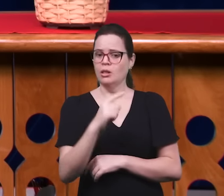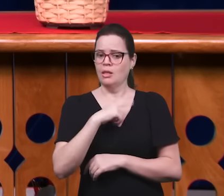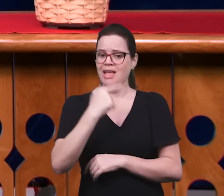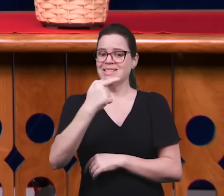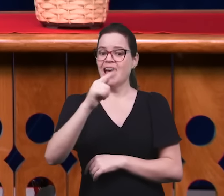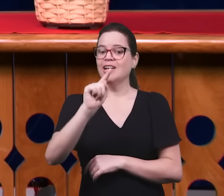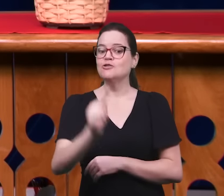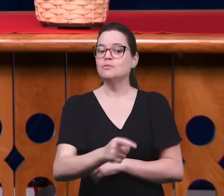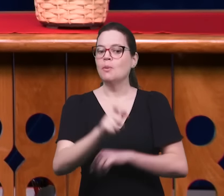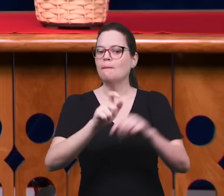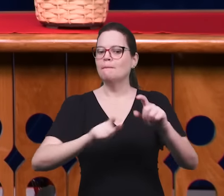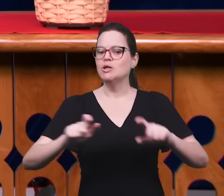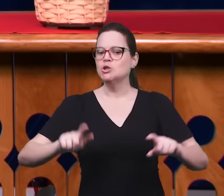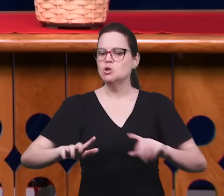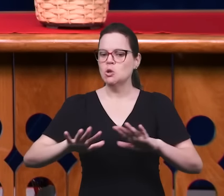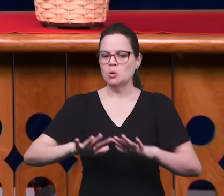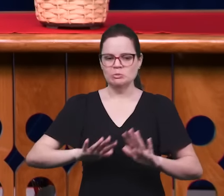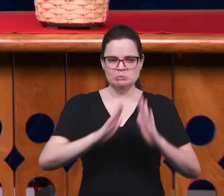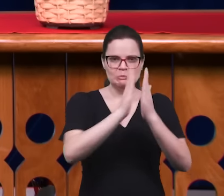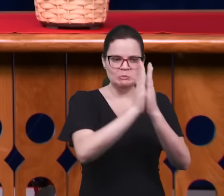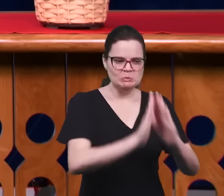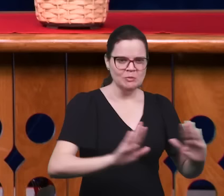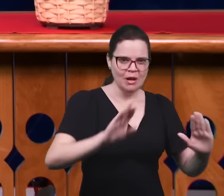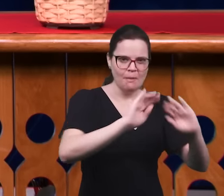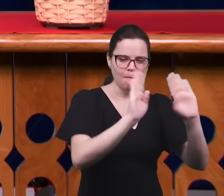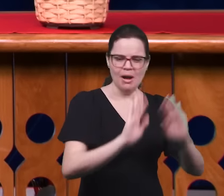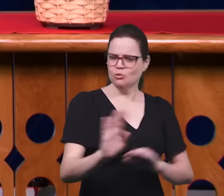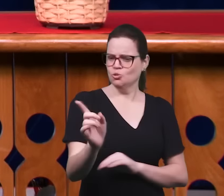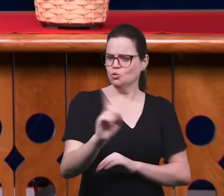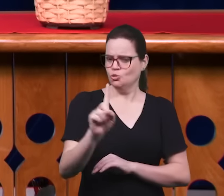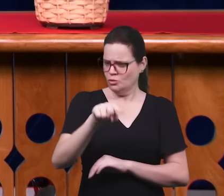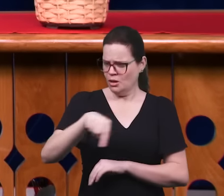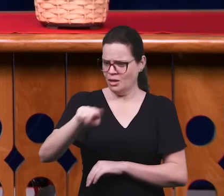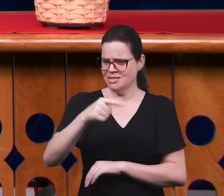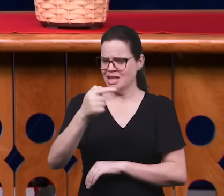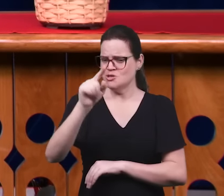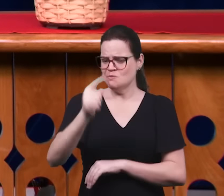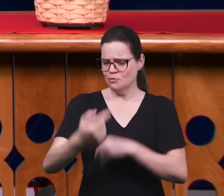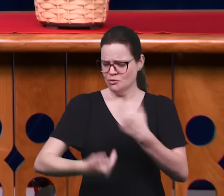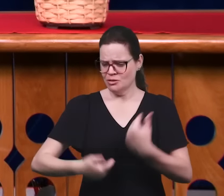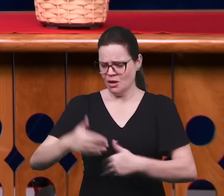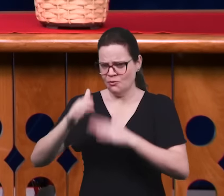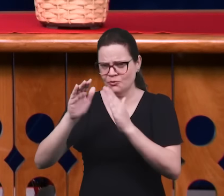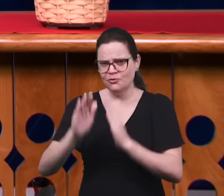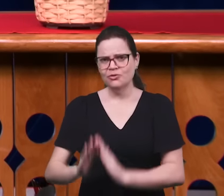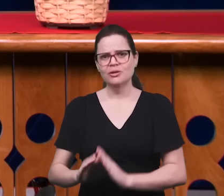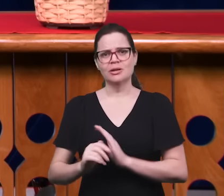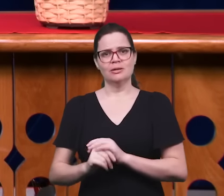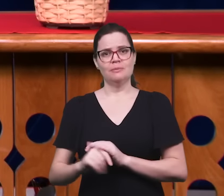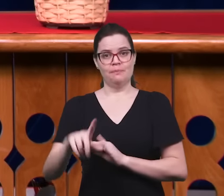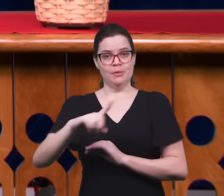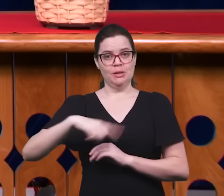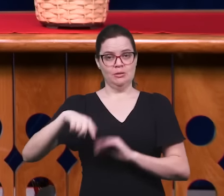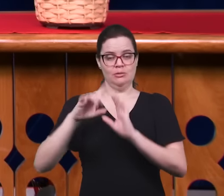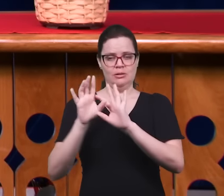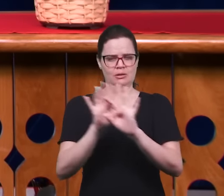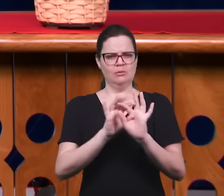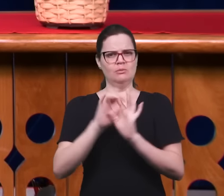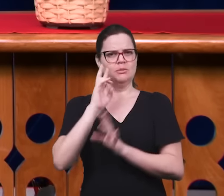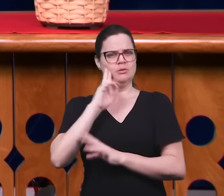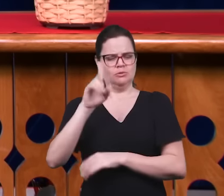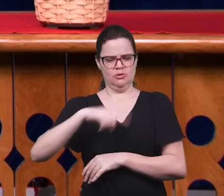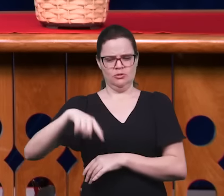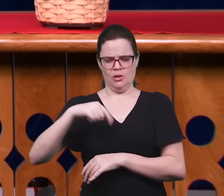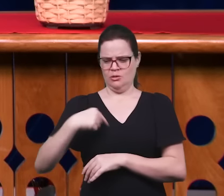os joelhos a Baal. Nós nunca estamos sozinhos quando nós estamos na comunhão com o Senhor. Quando nós